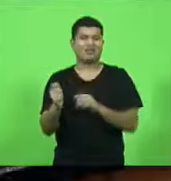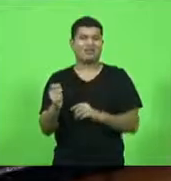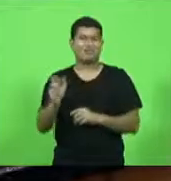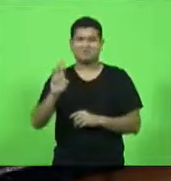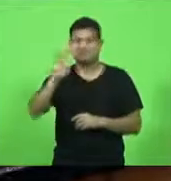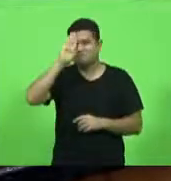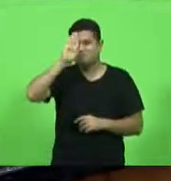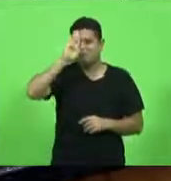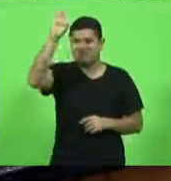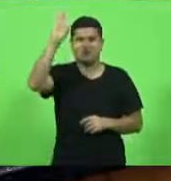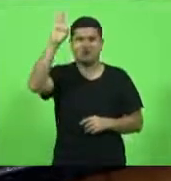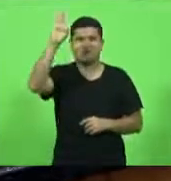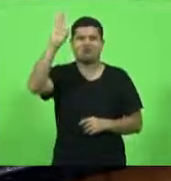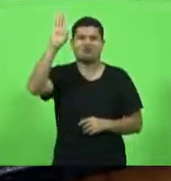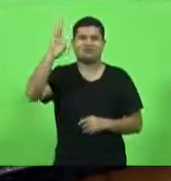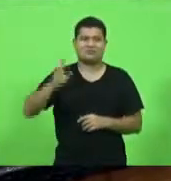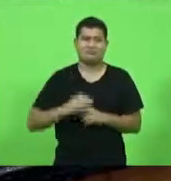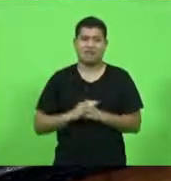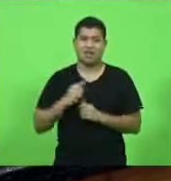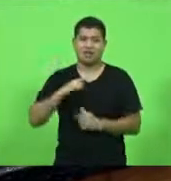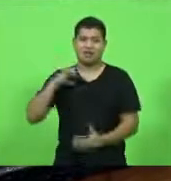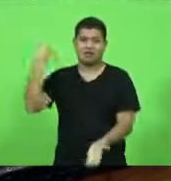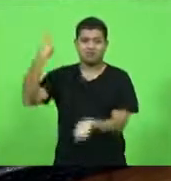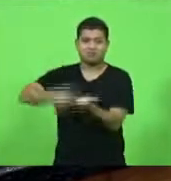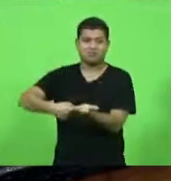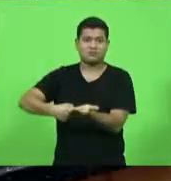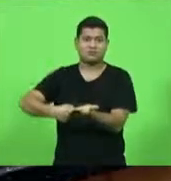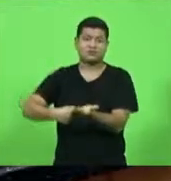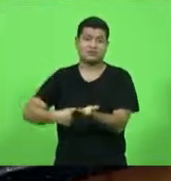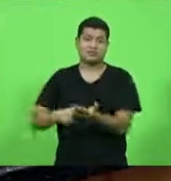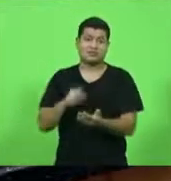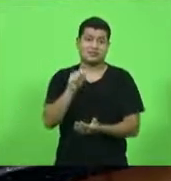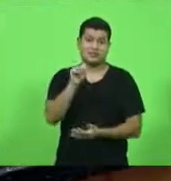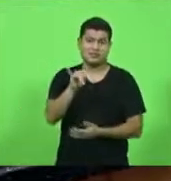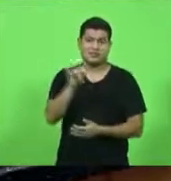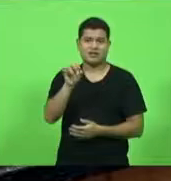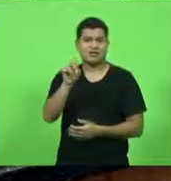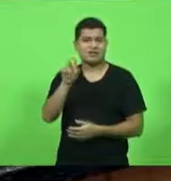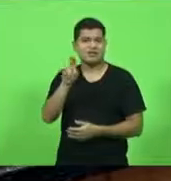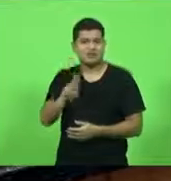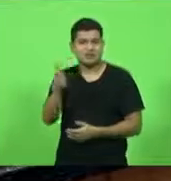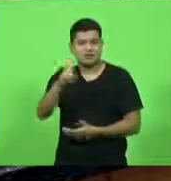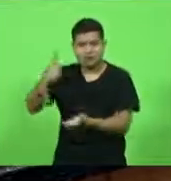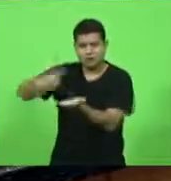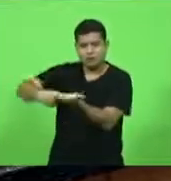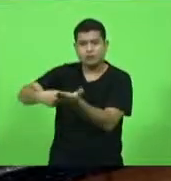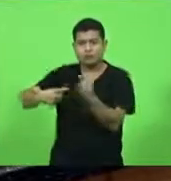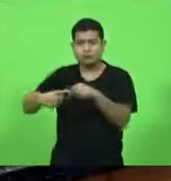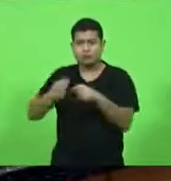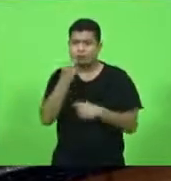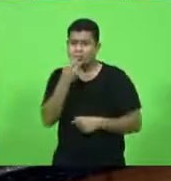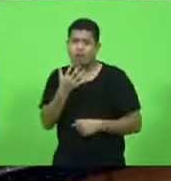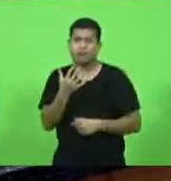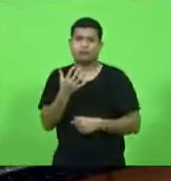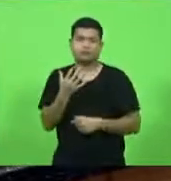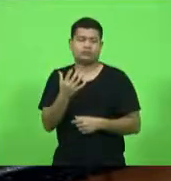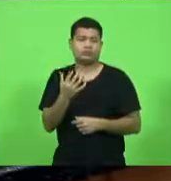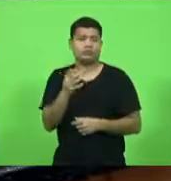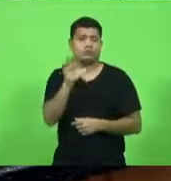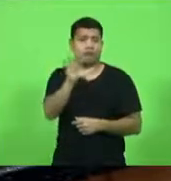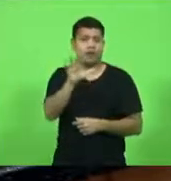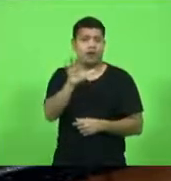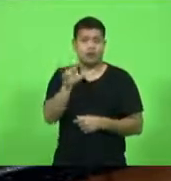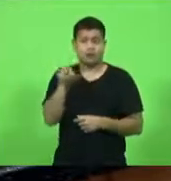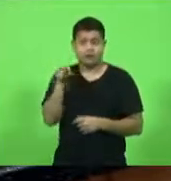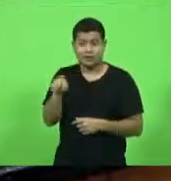acordo. Então, se ele for utilizado de maneira correta, o acordo ele é salutar e ele é bem-vindo, mas ele tem que